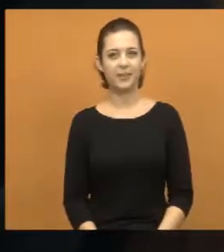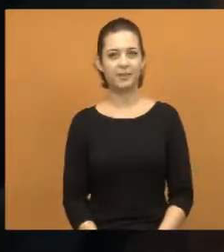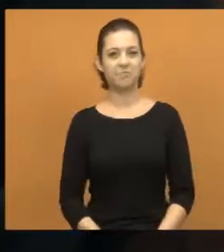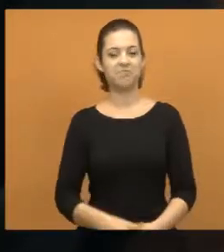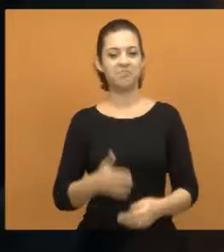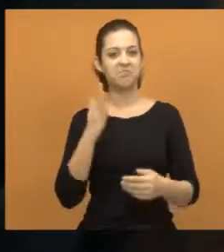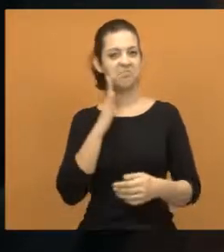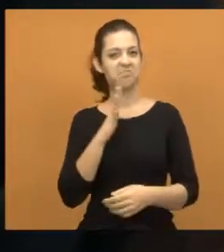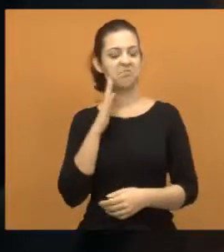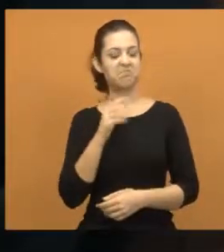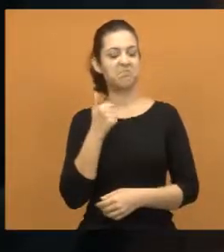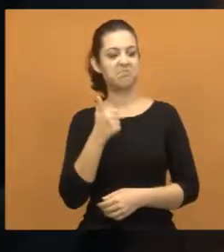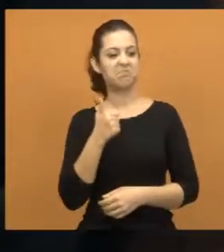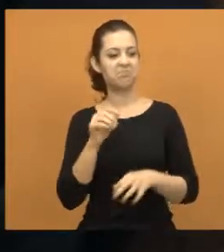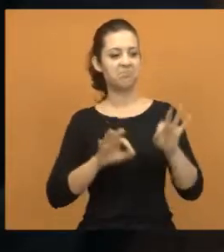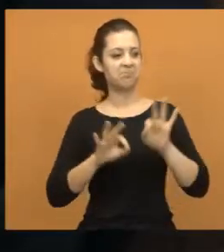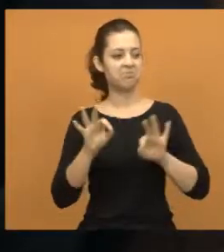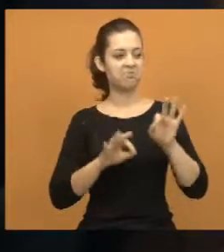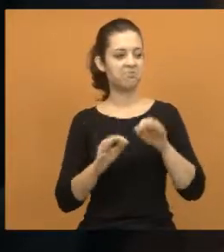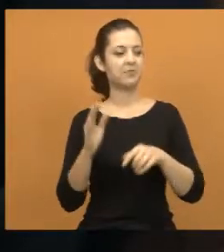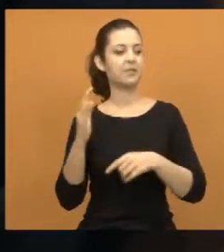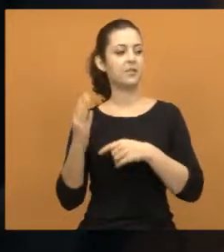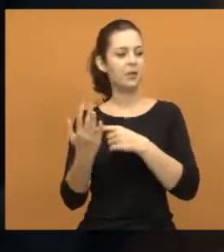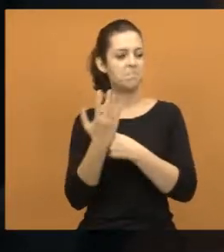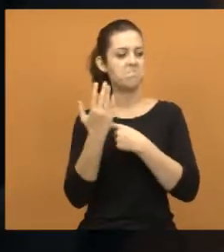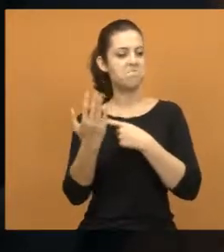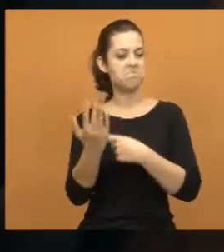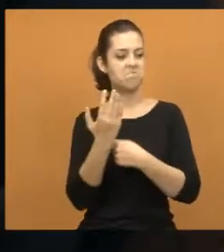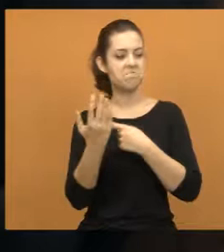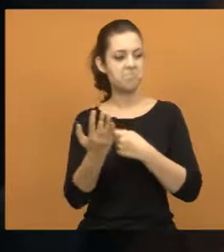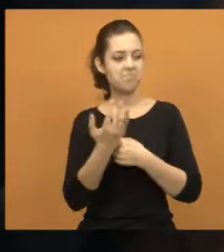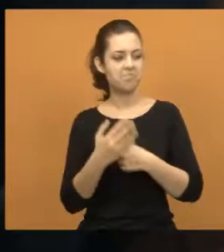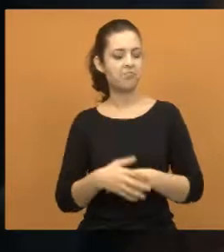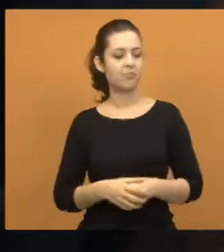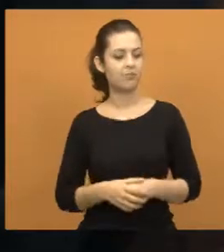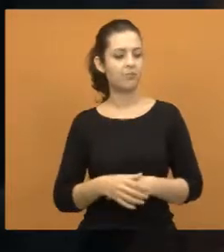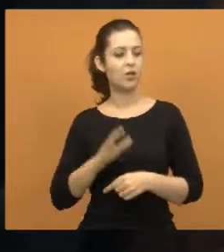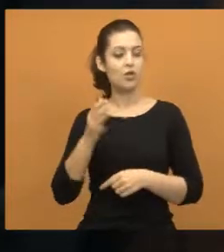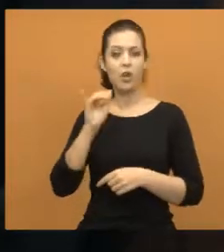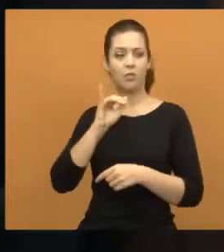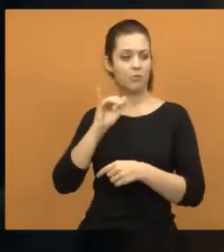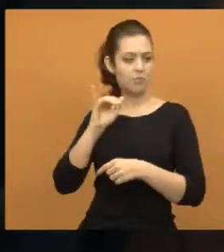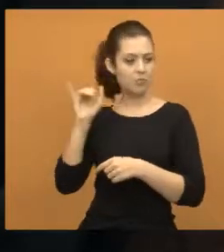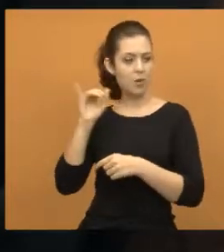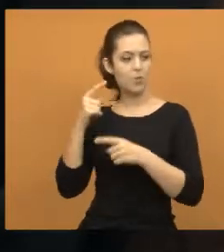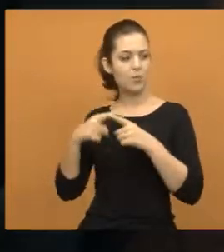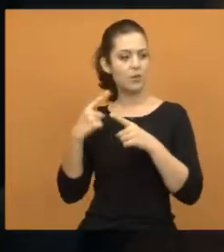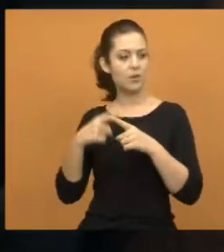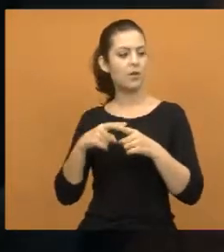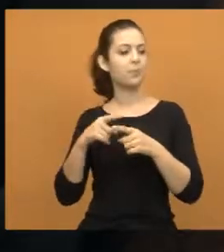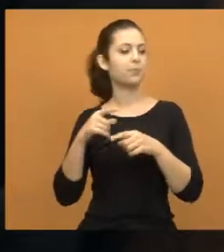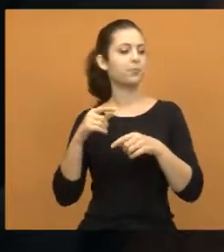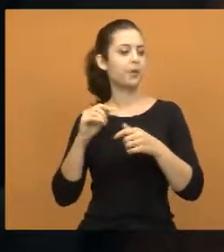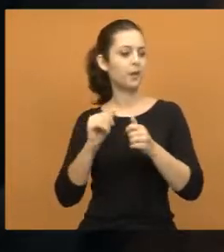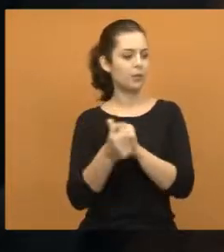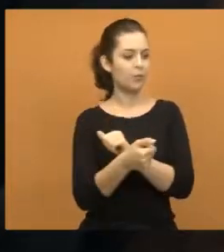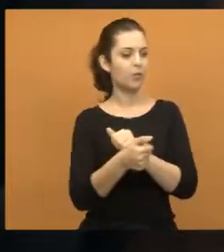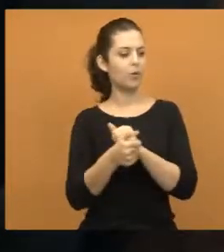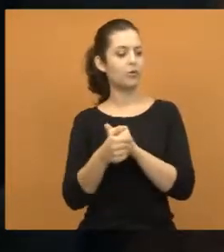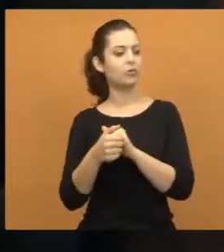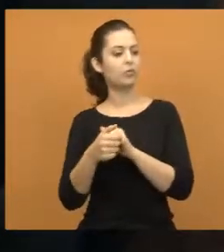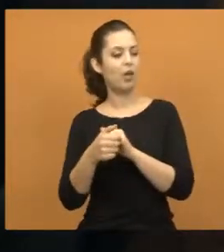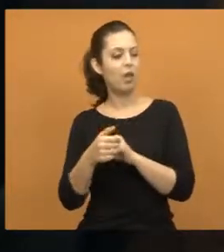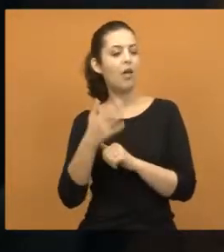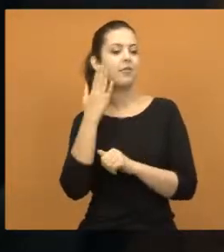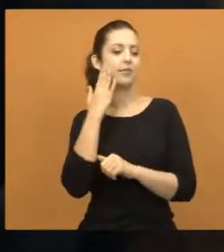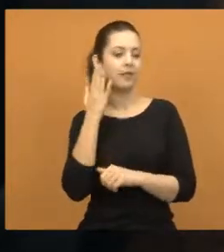projeto bacana que vai nos ajudar muito. Eu falo em ajudar muito porque eu que acompanho o esporte,